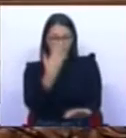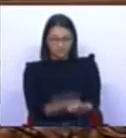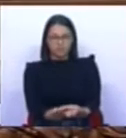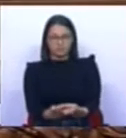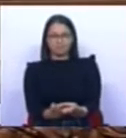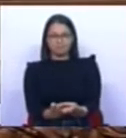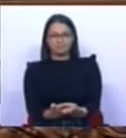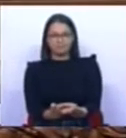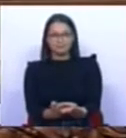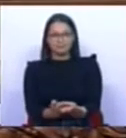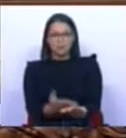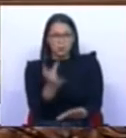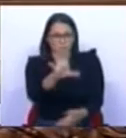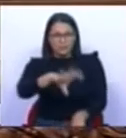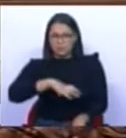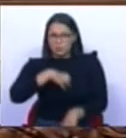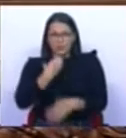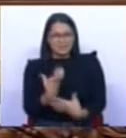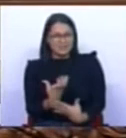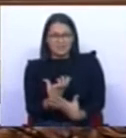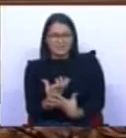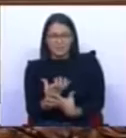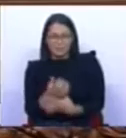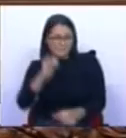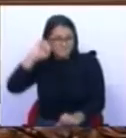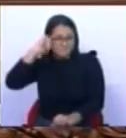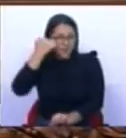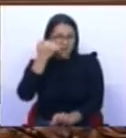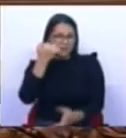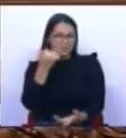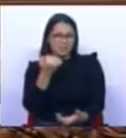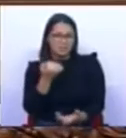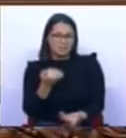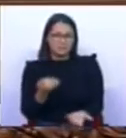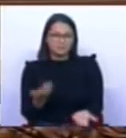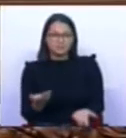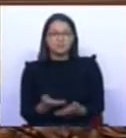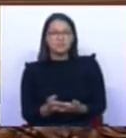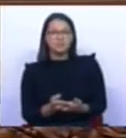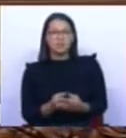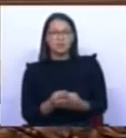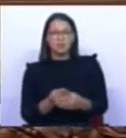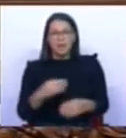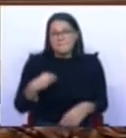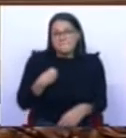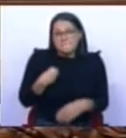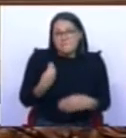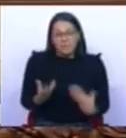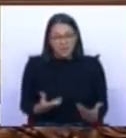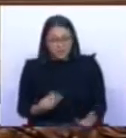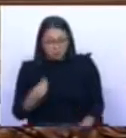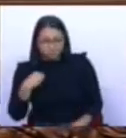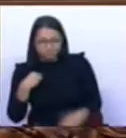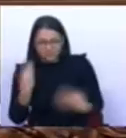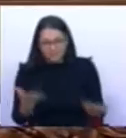povos estão a sentir de forma cada vez mais cruel os seus impactos e consequências. Acumula-se o medo, a inquietação, a